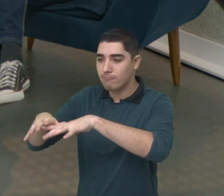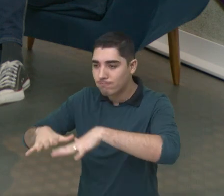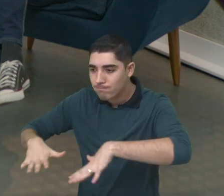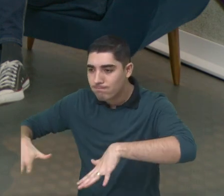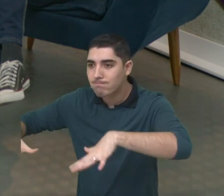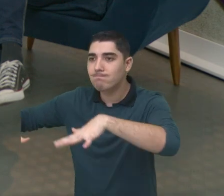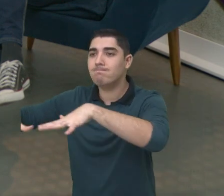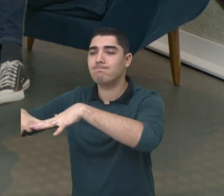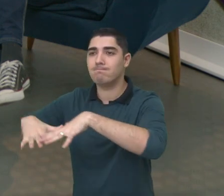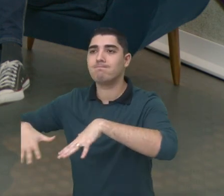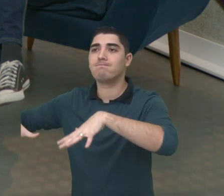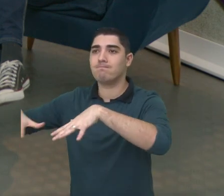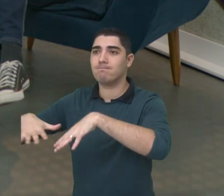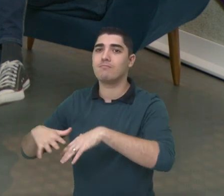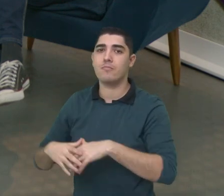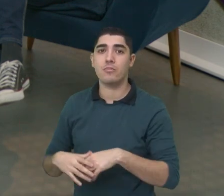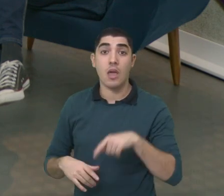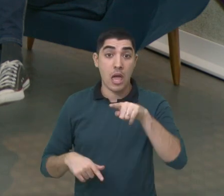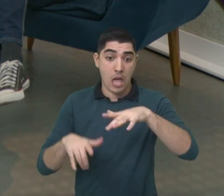grande